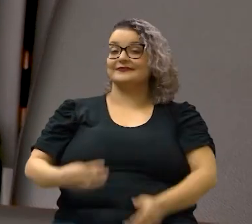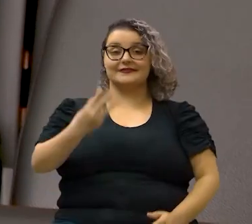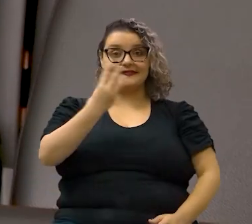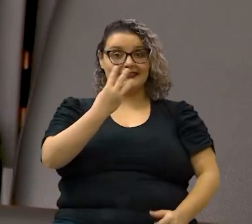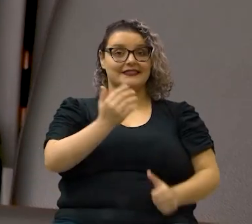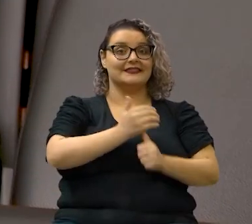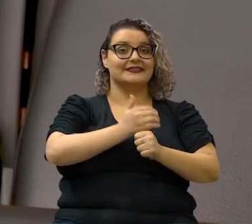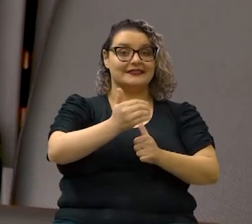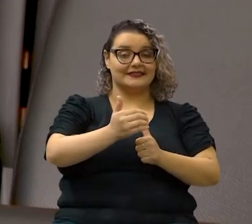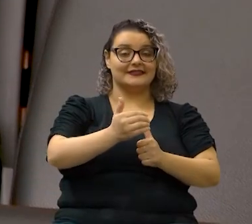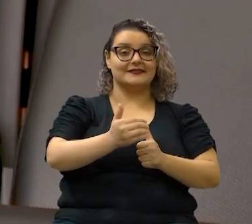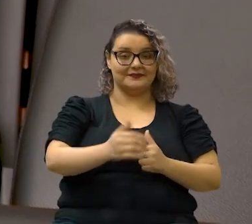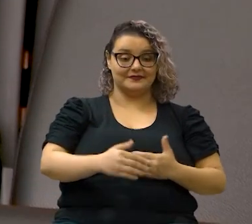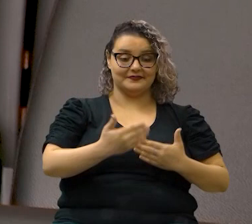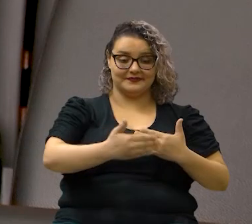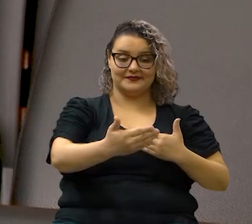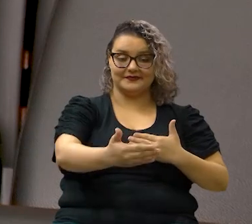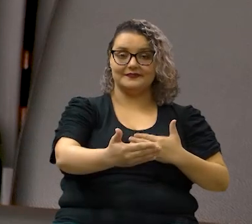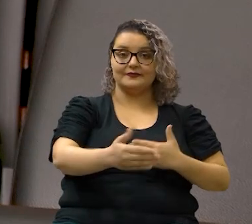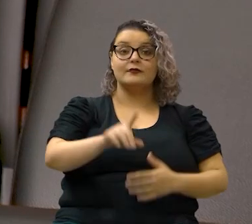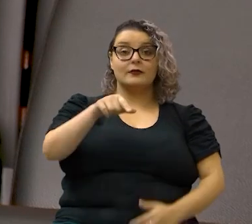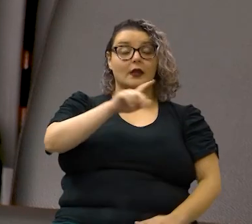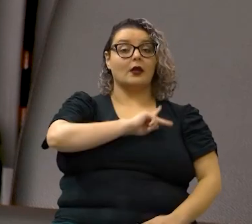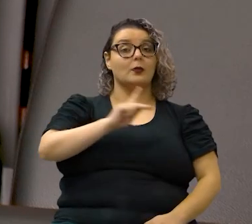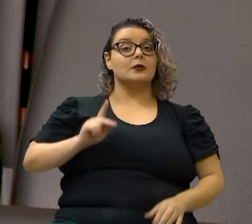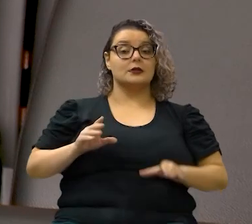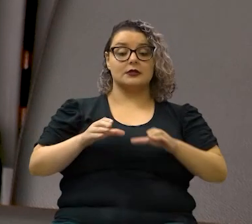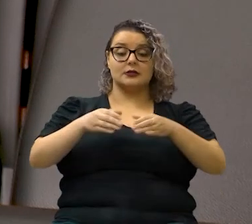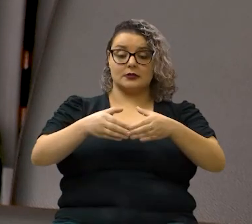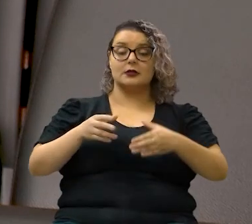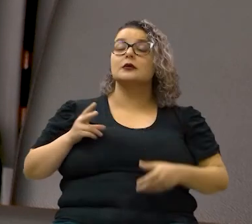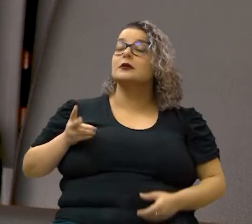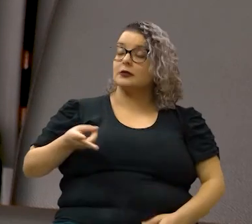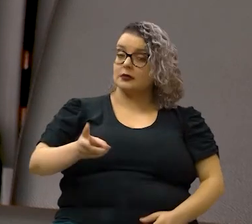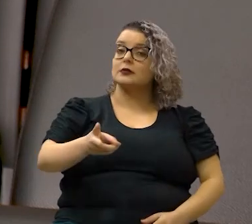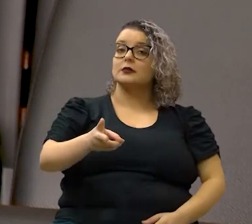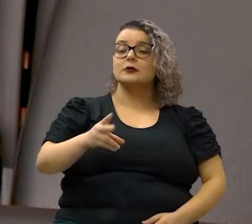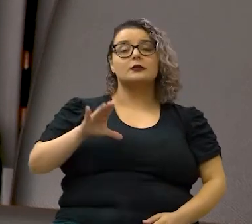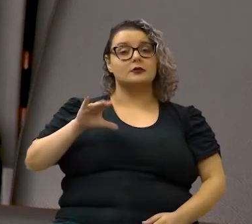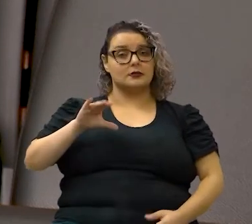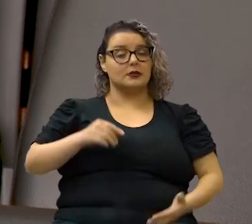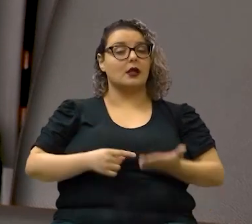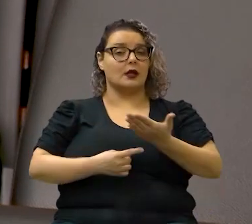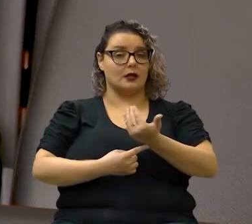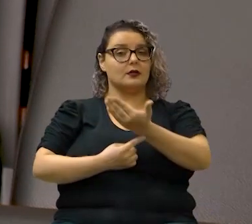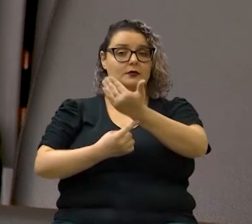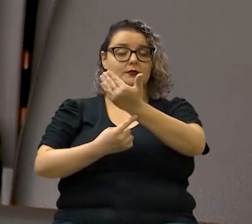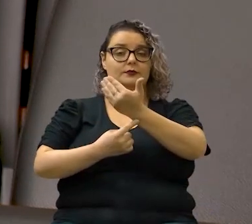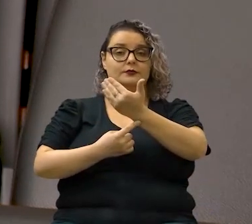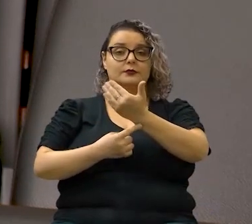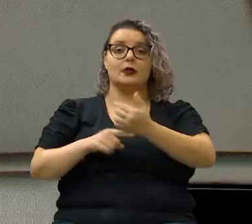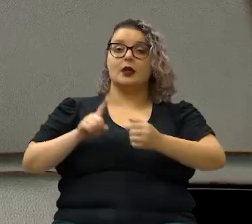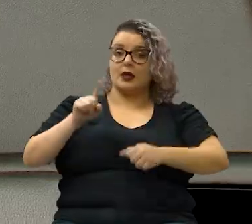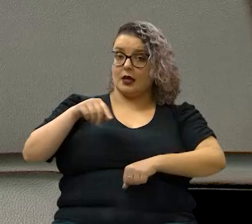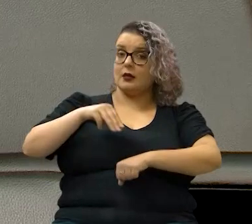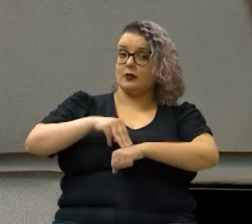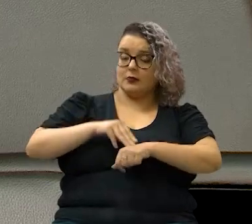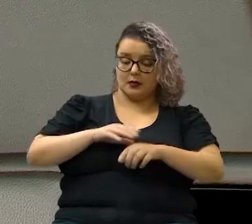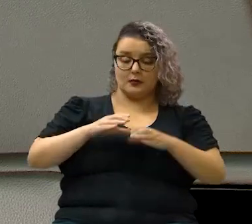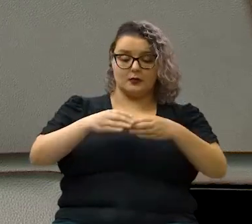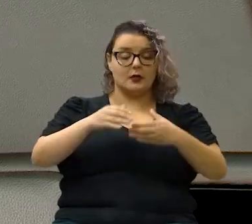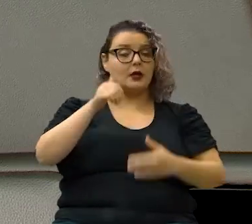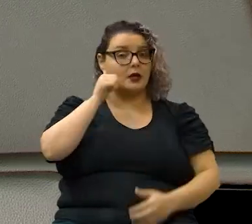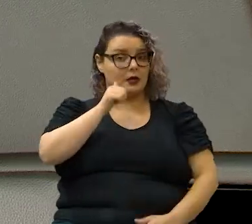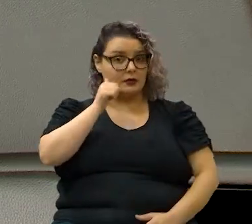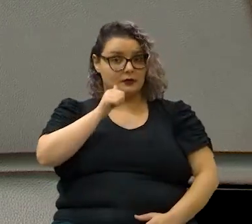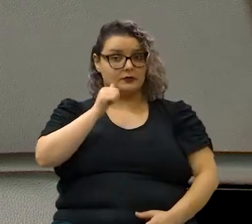no terceiro mandato consecutivo. É o presidente da Comissão Permanente de Ciência e Tecnologia. É membro da